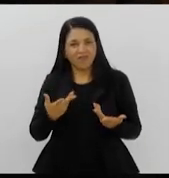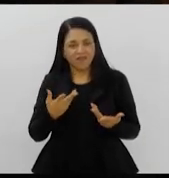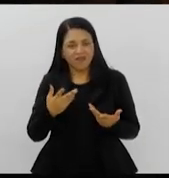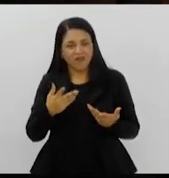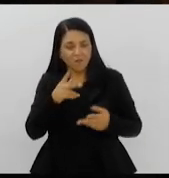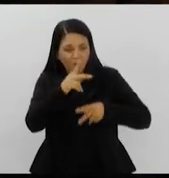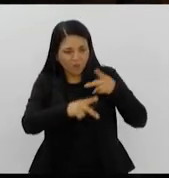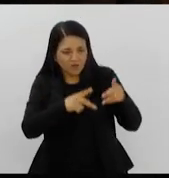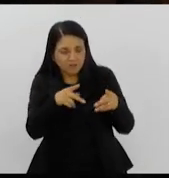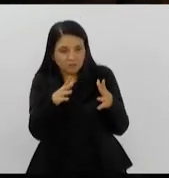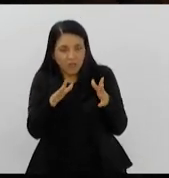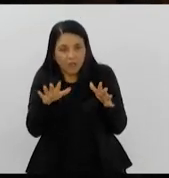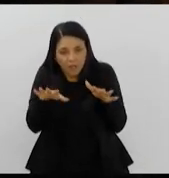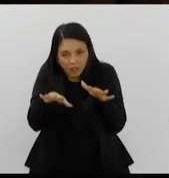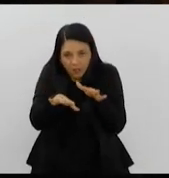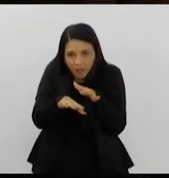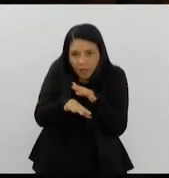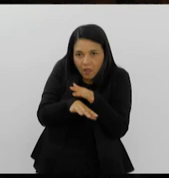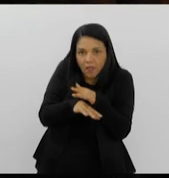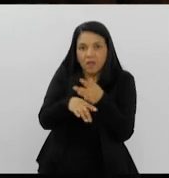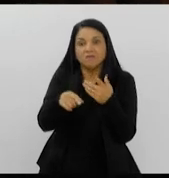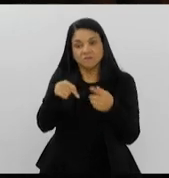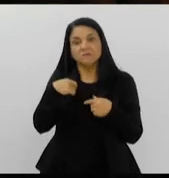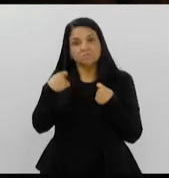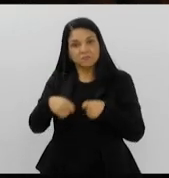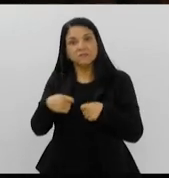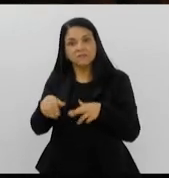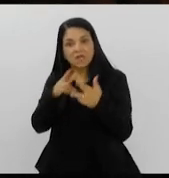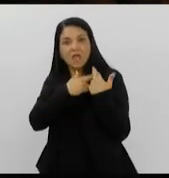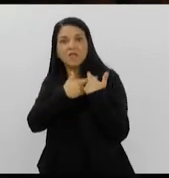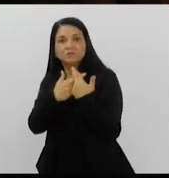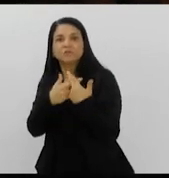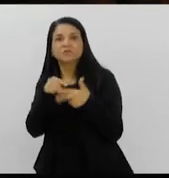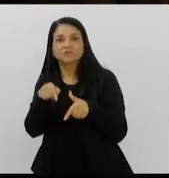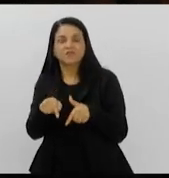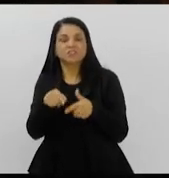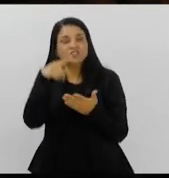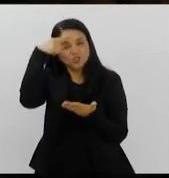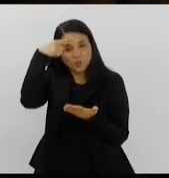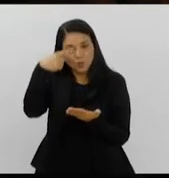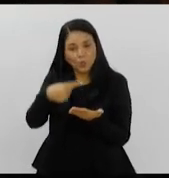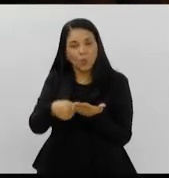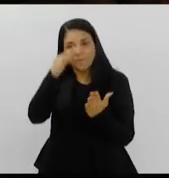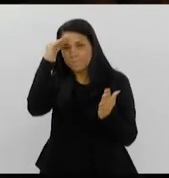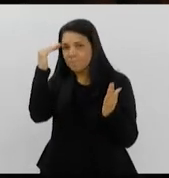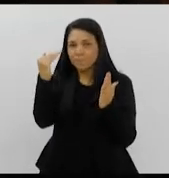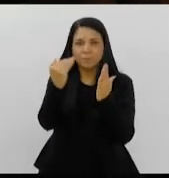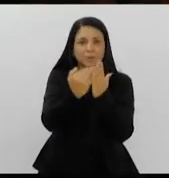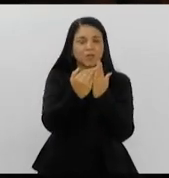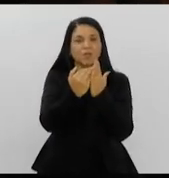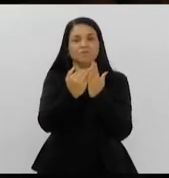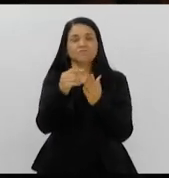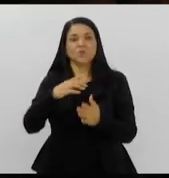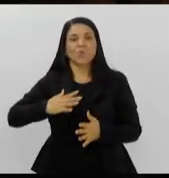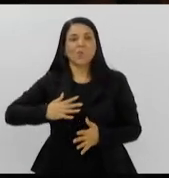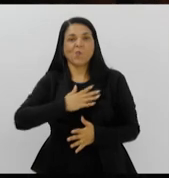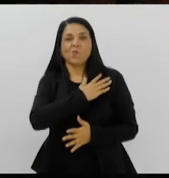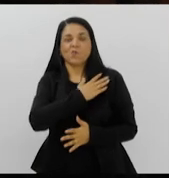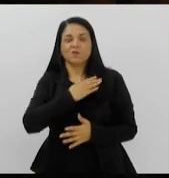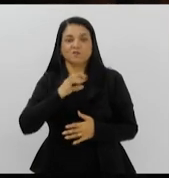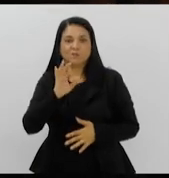acuada. Então você tem que ter a responsabilidade de cumprir o seu papel como coronel de Polícia